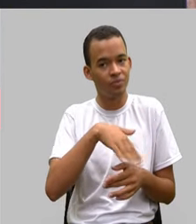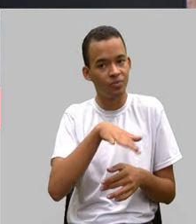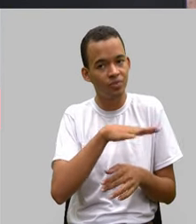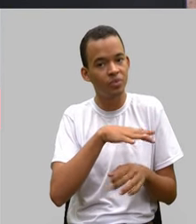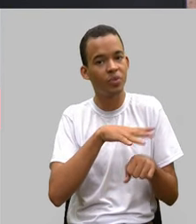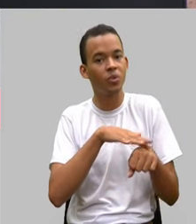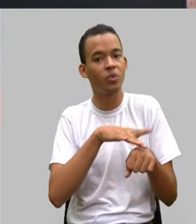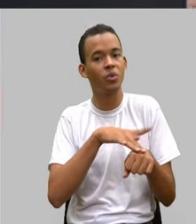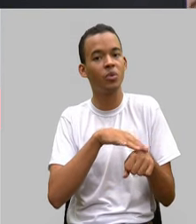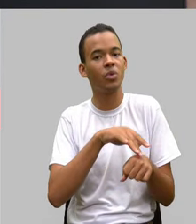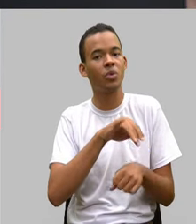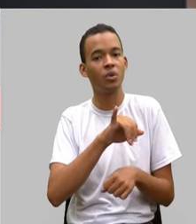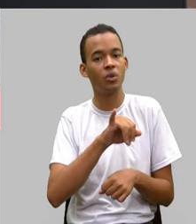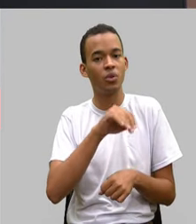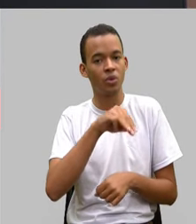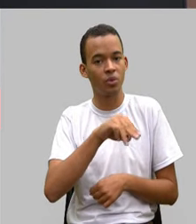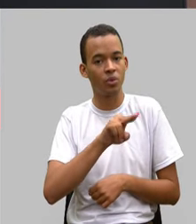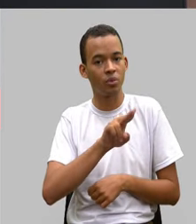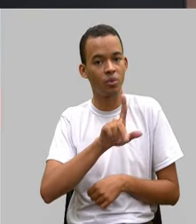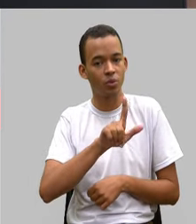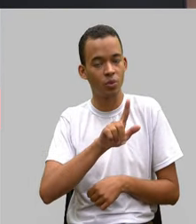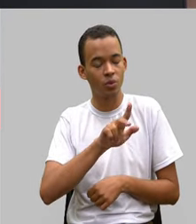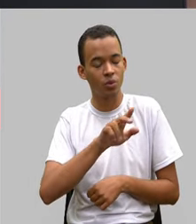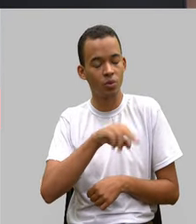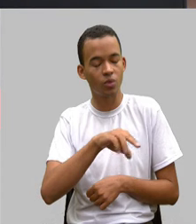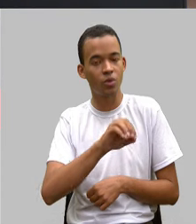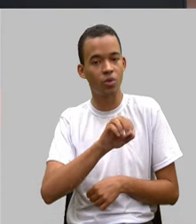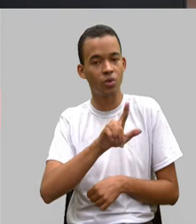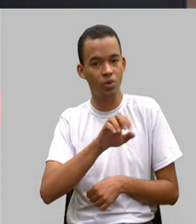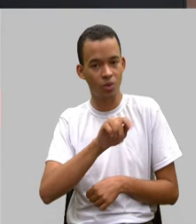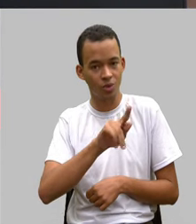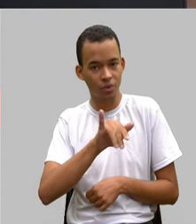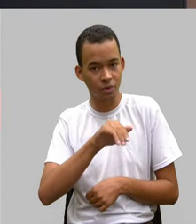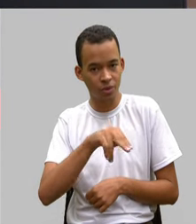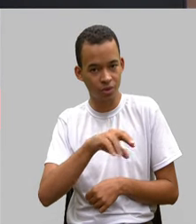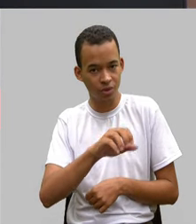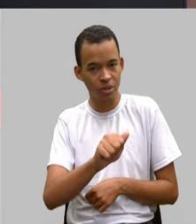nunca li nada que se referisse ao sistema